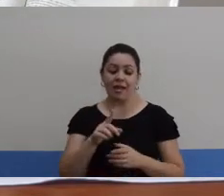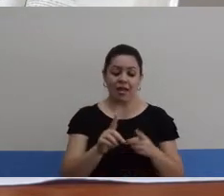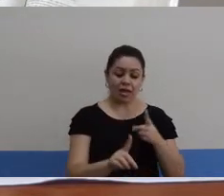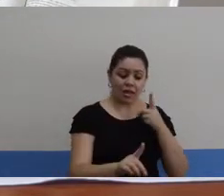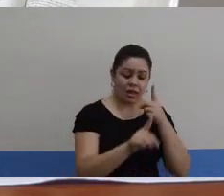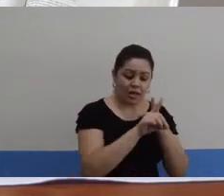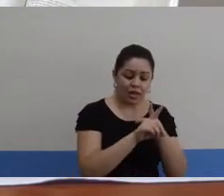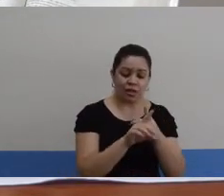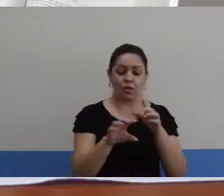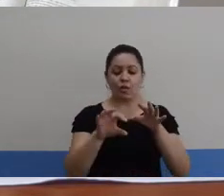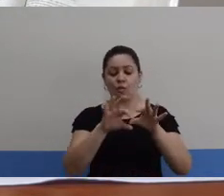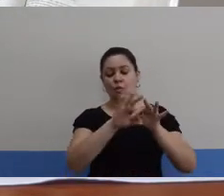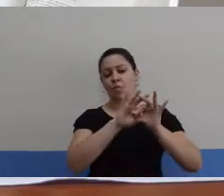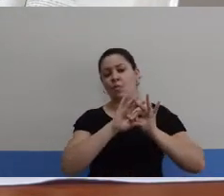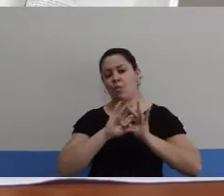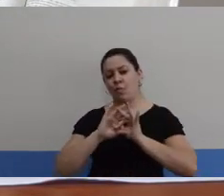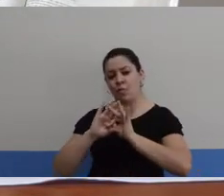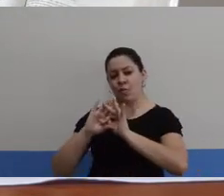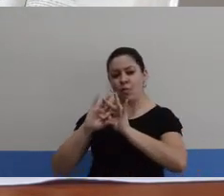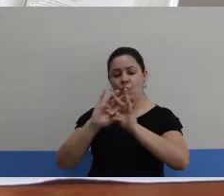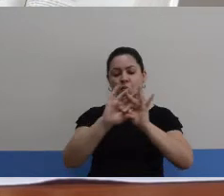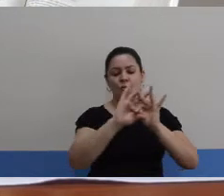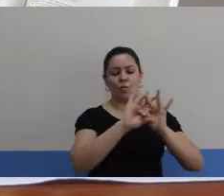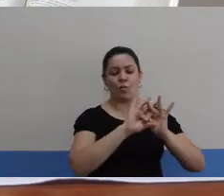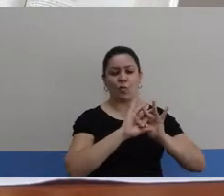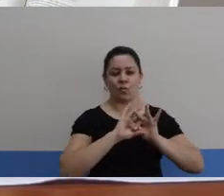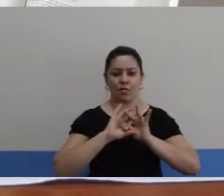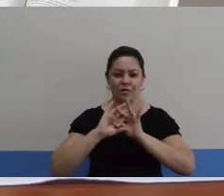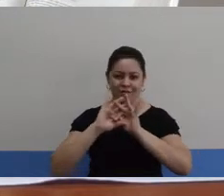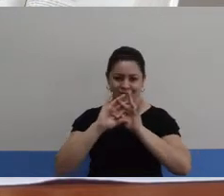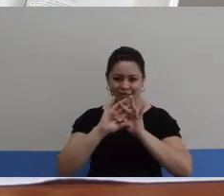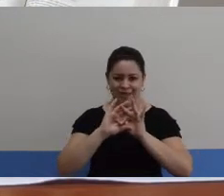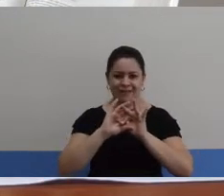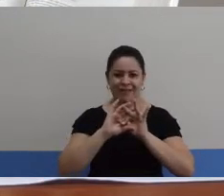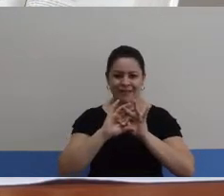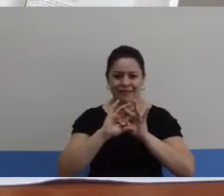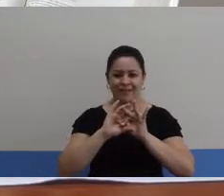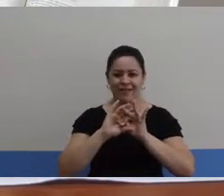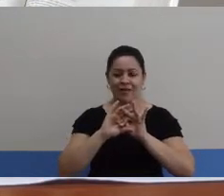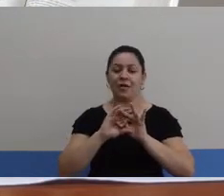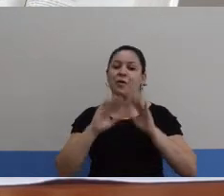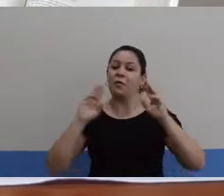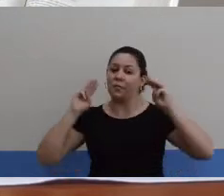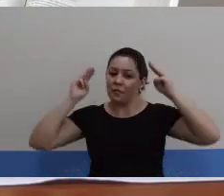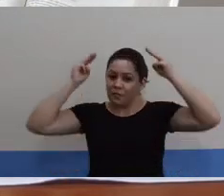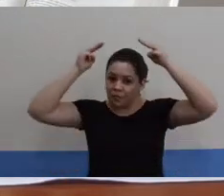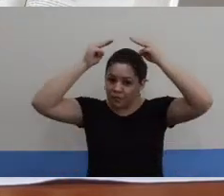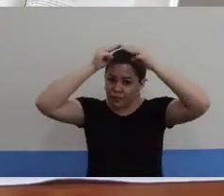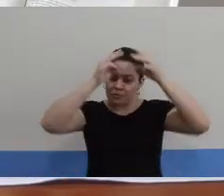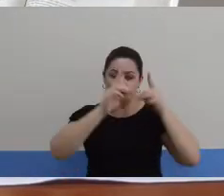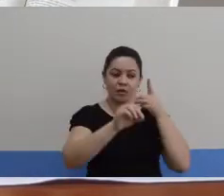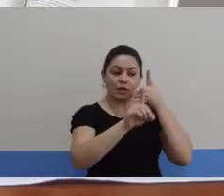unidade dos bispos com o Papa Francisco, bispos e o